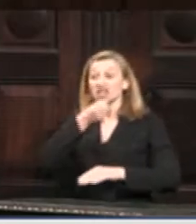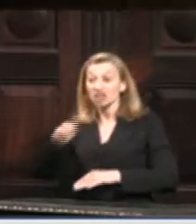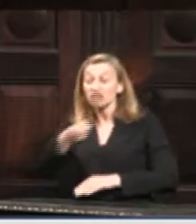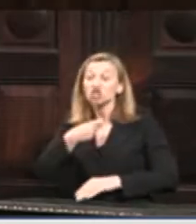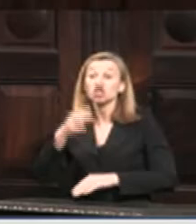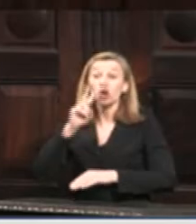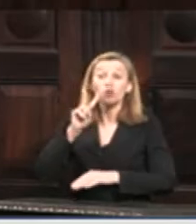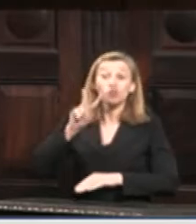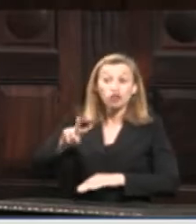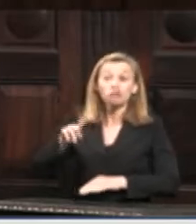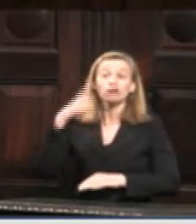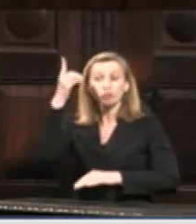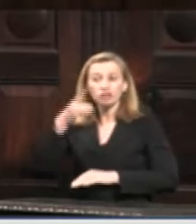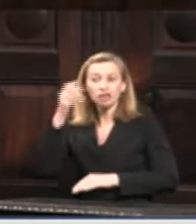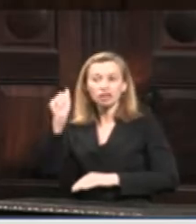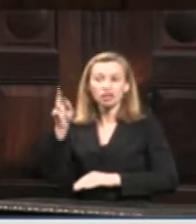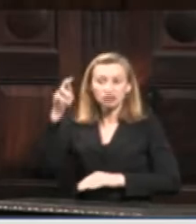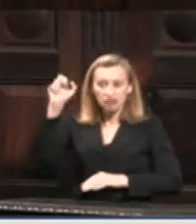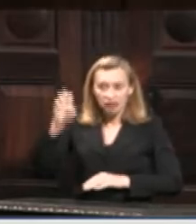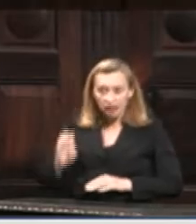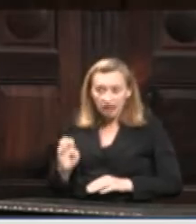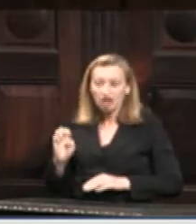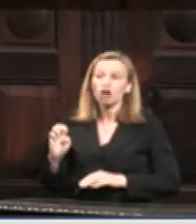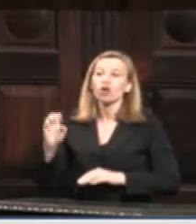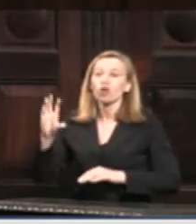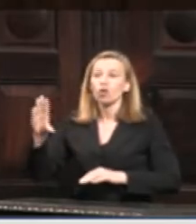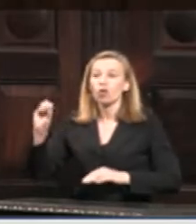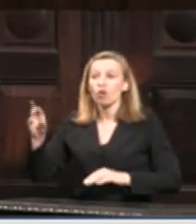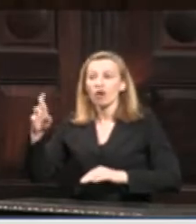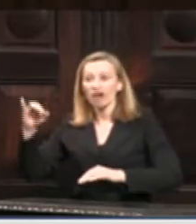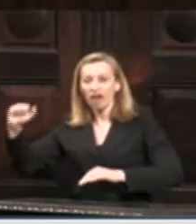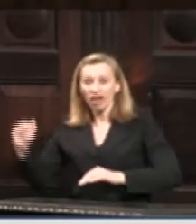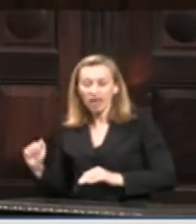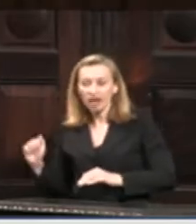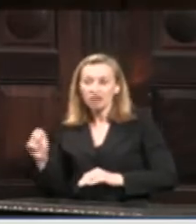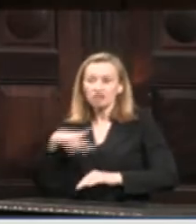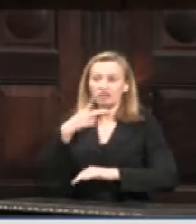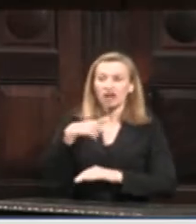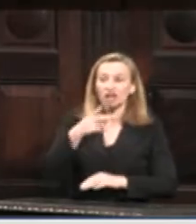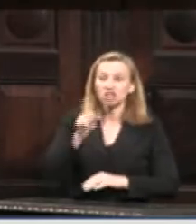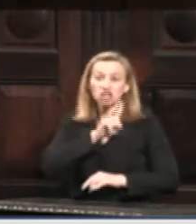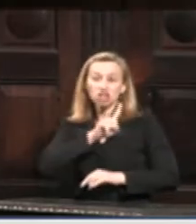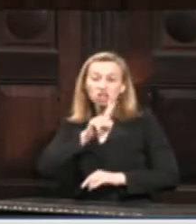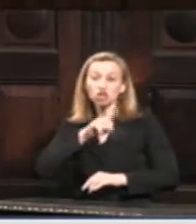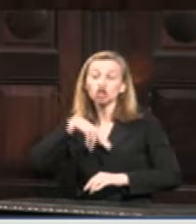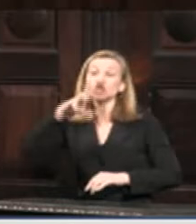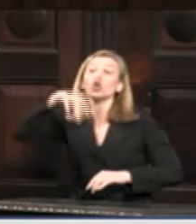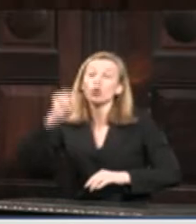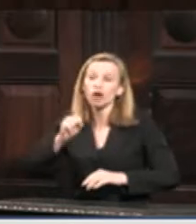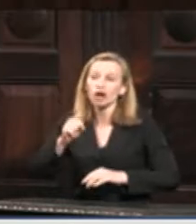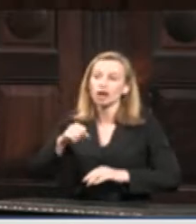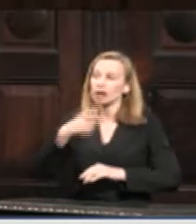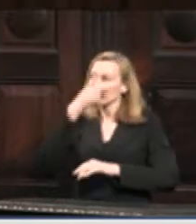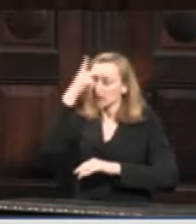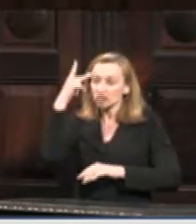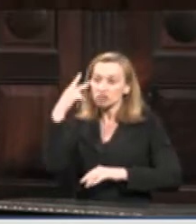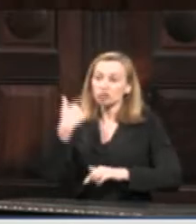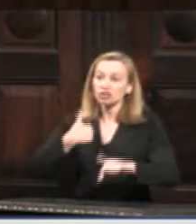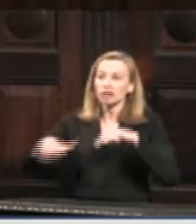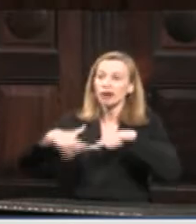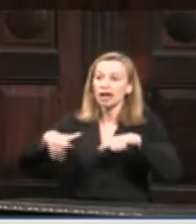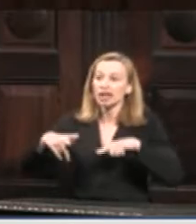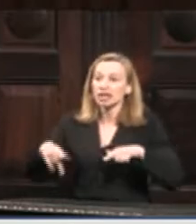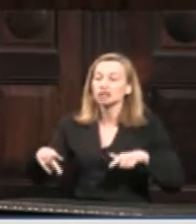foi dada pelo deputado André Corrêa, dizendo que a casa não seria ocupada nunca, exatamente não